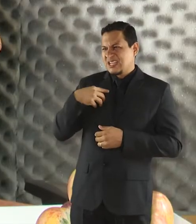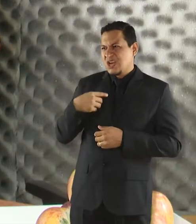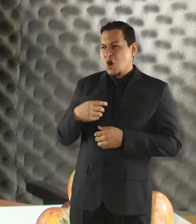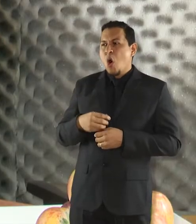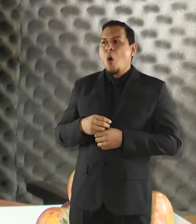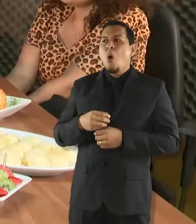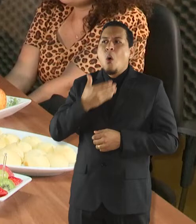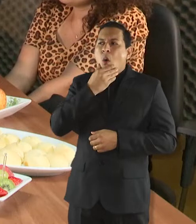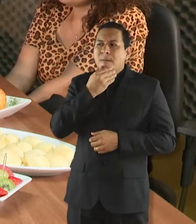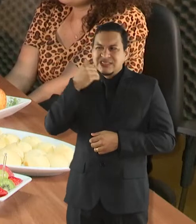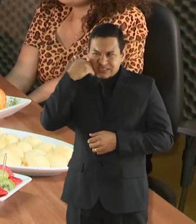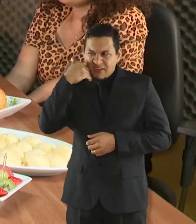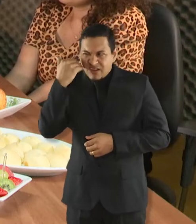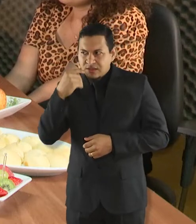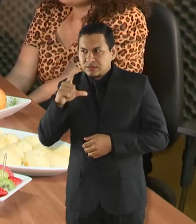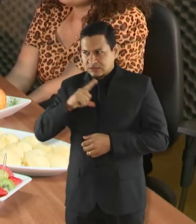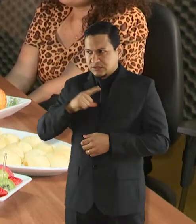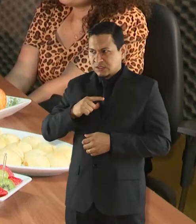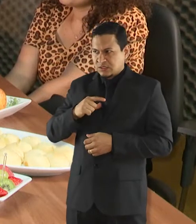cangaeiro, você acha que ele tem jeito?